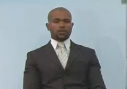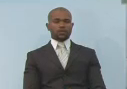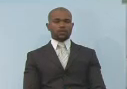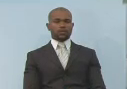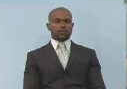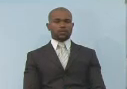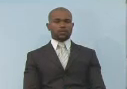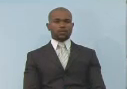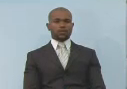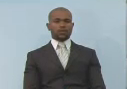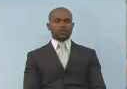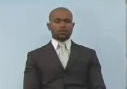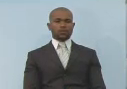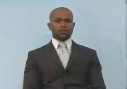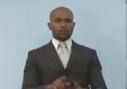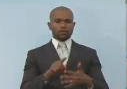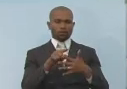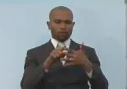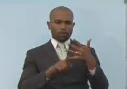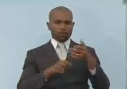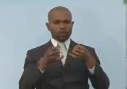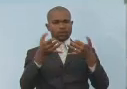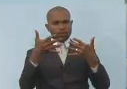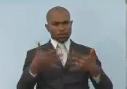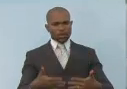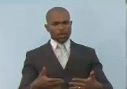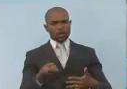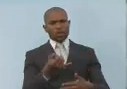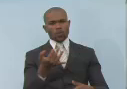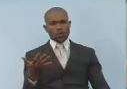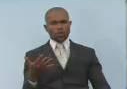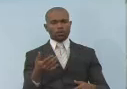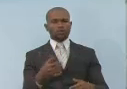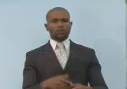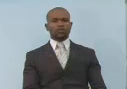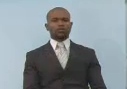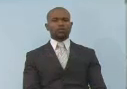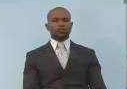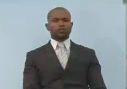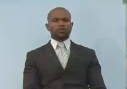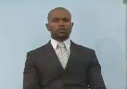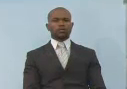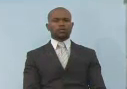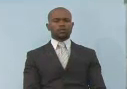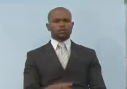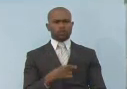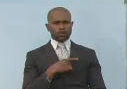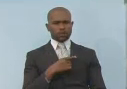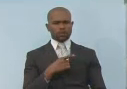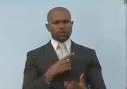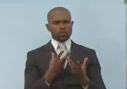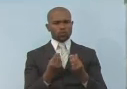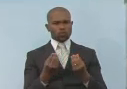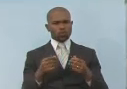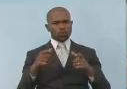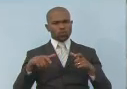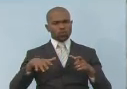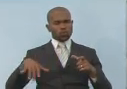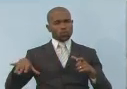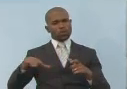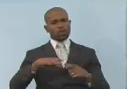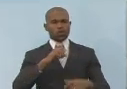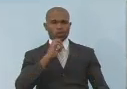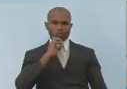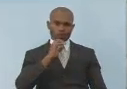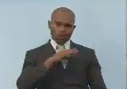após saber desse quantos Fácil tem na cidade, existe ali muitos bairros que ainda, logicamente,